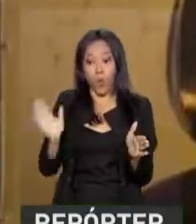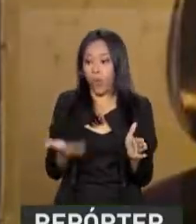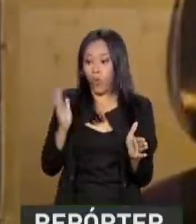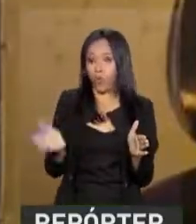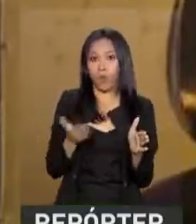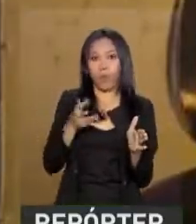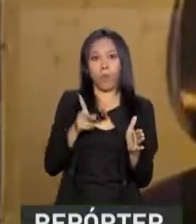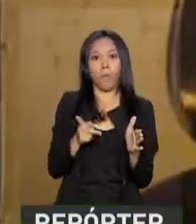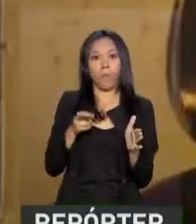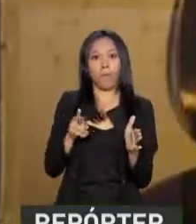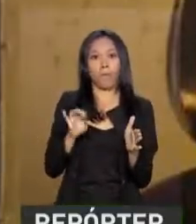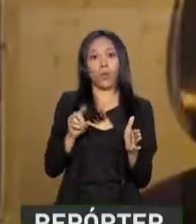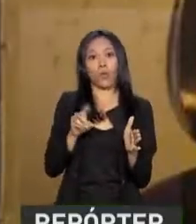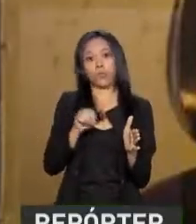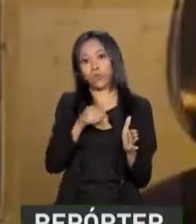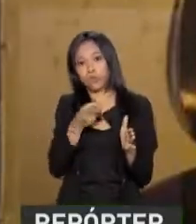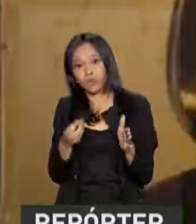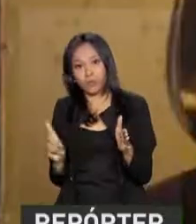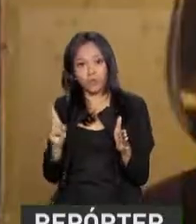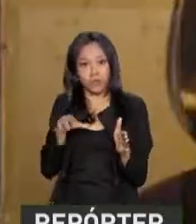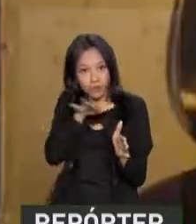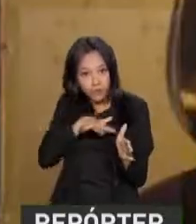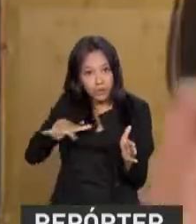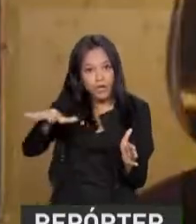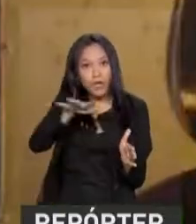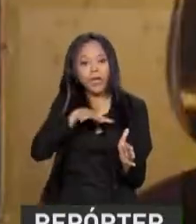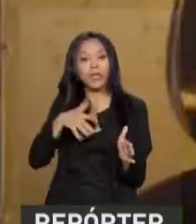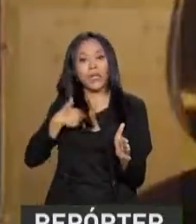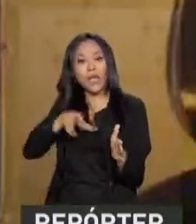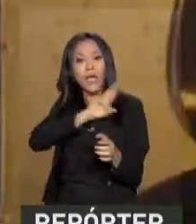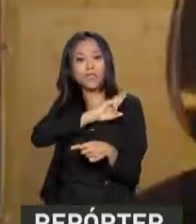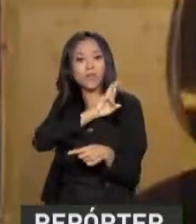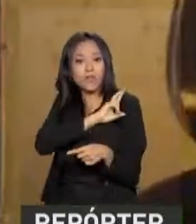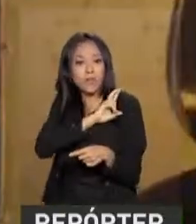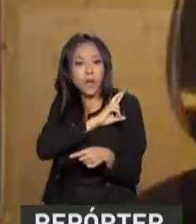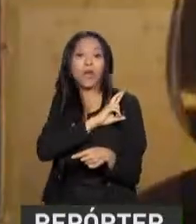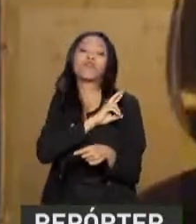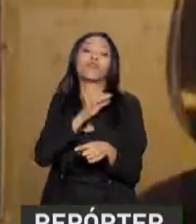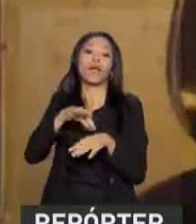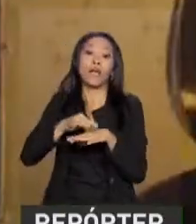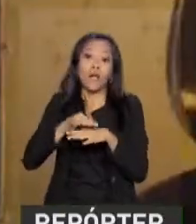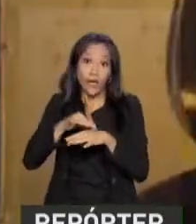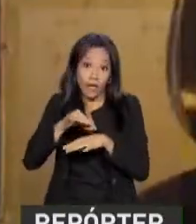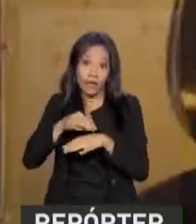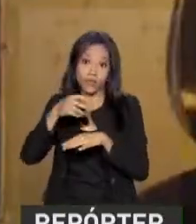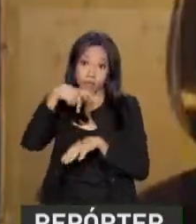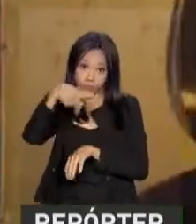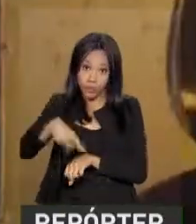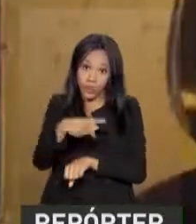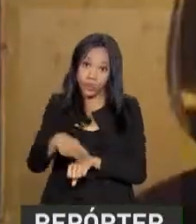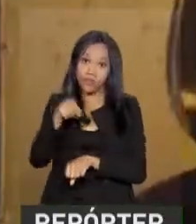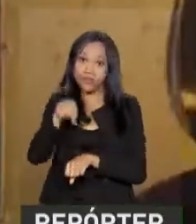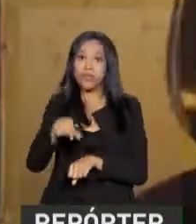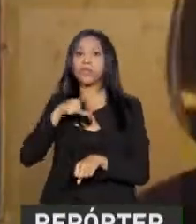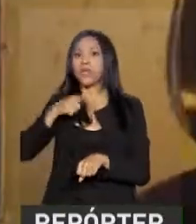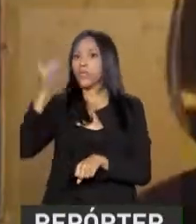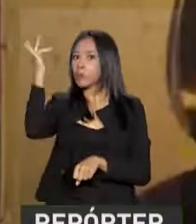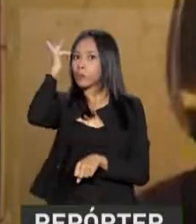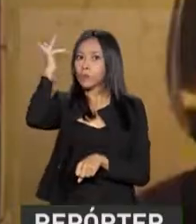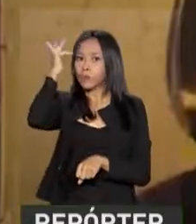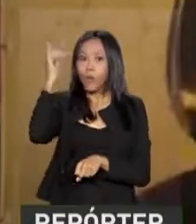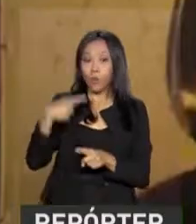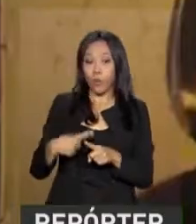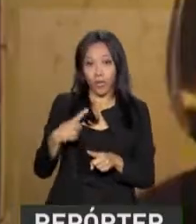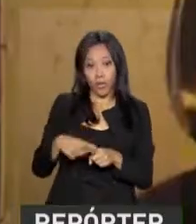a responsável por pela grande produção da carne ela também a qualidade do que os